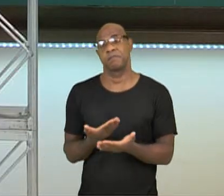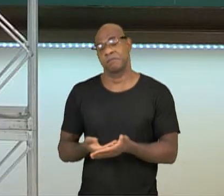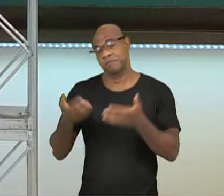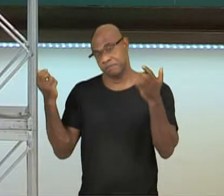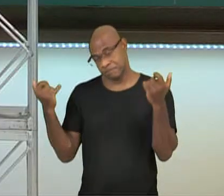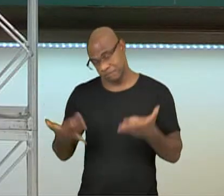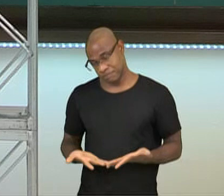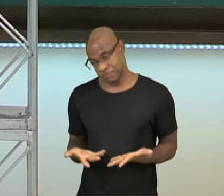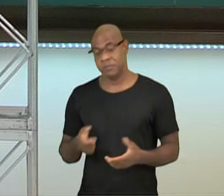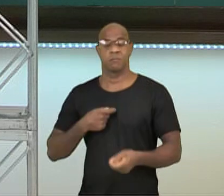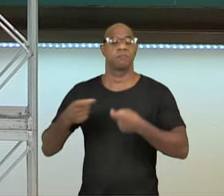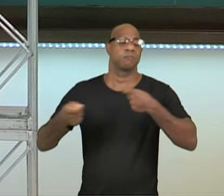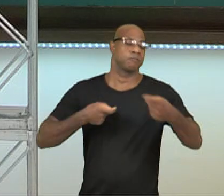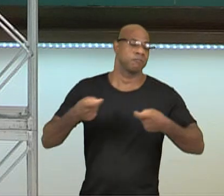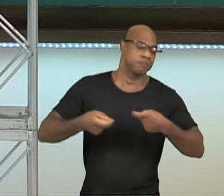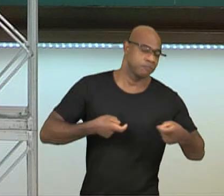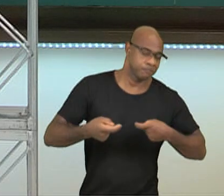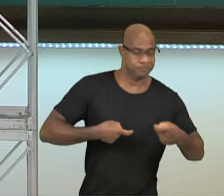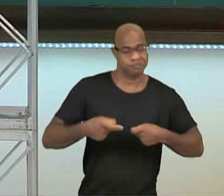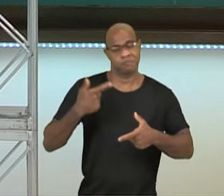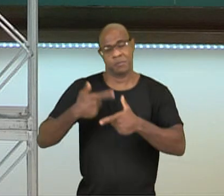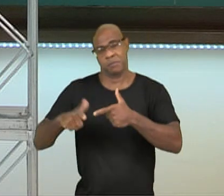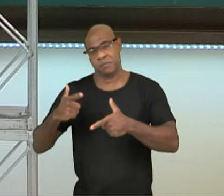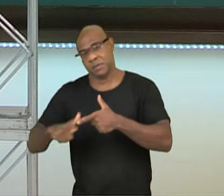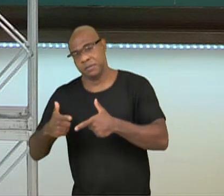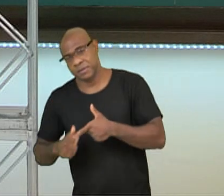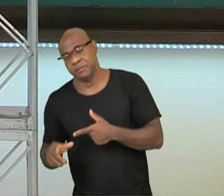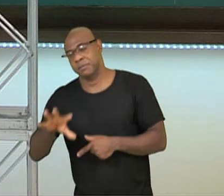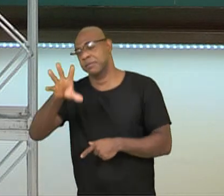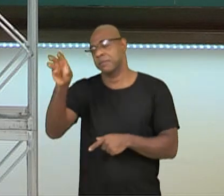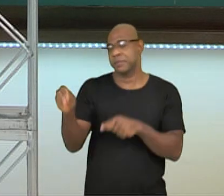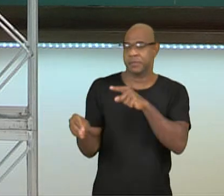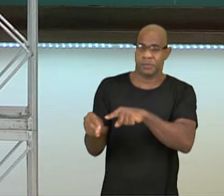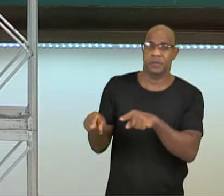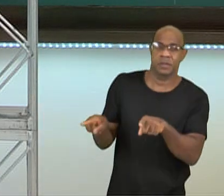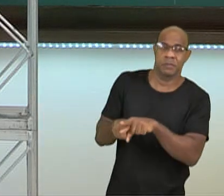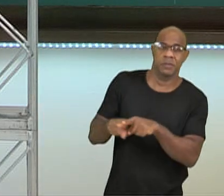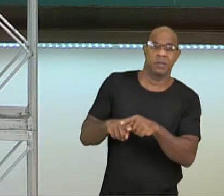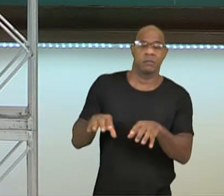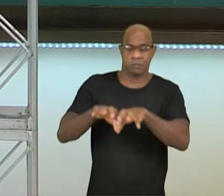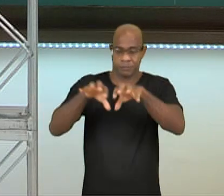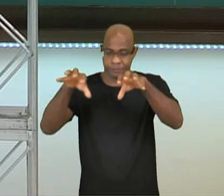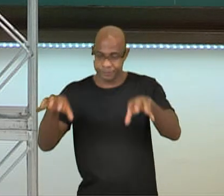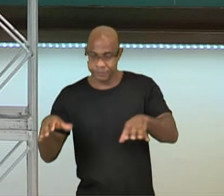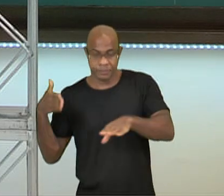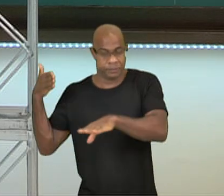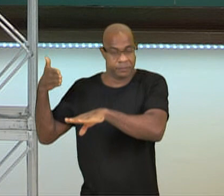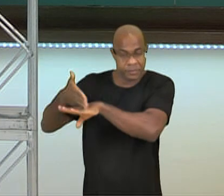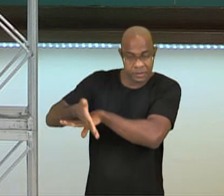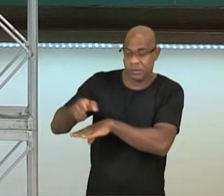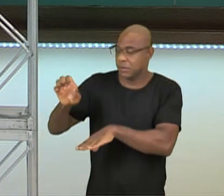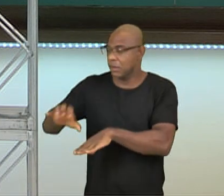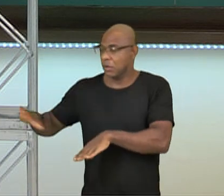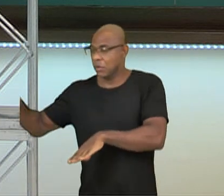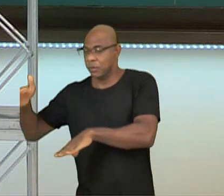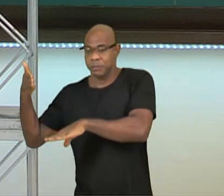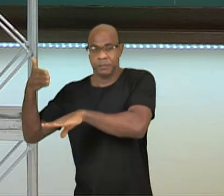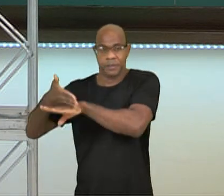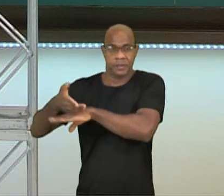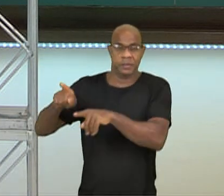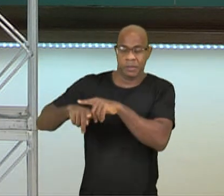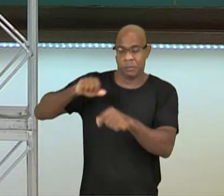falamos sobre os conflitos existentes ali no continente africano e essa divisão da entrada dos europeus e a